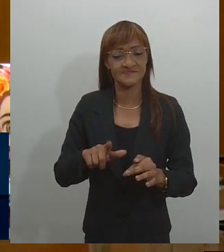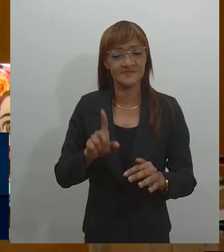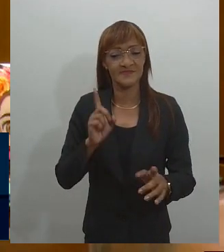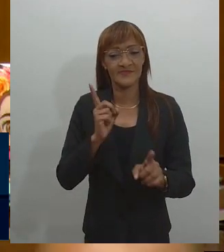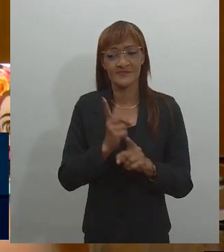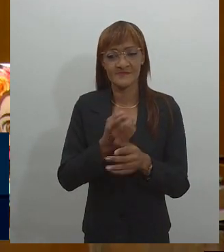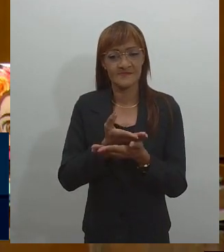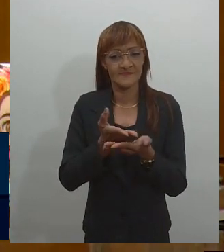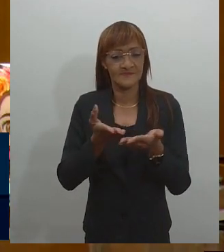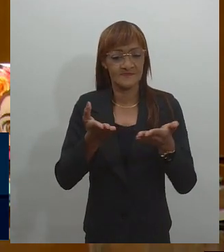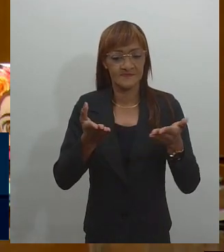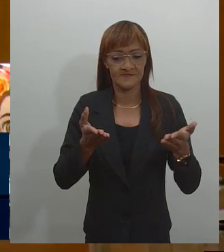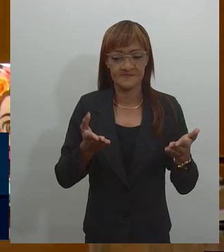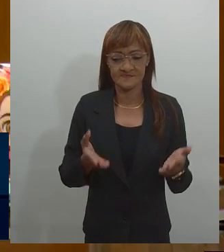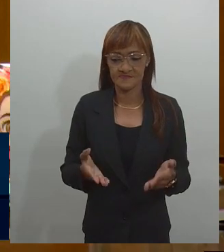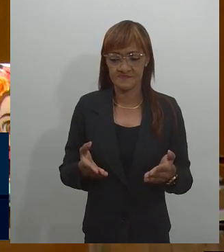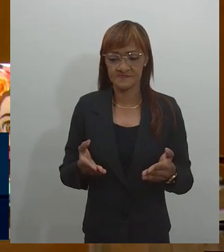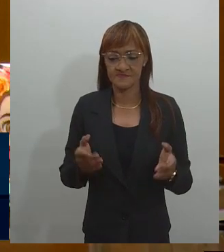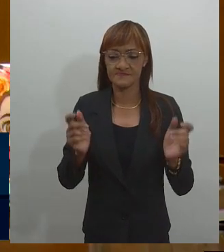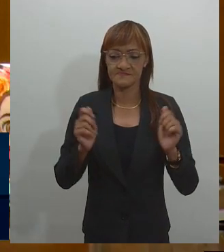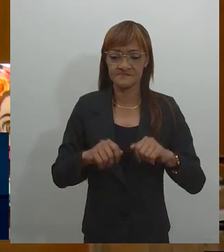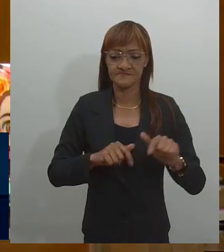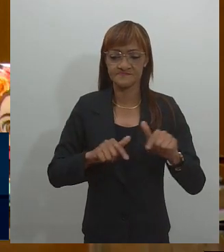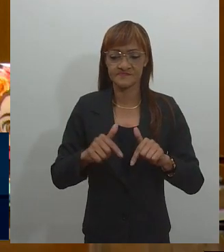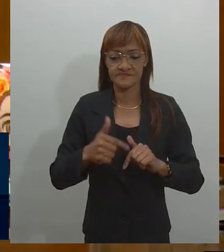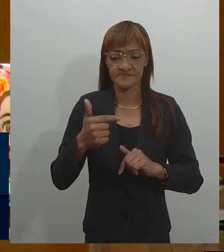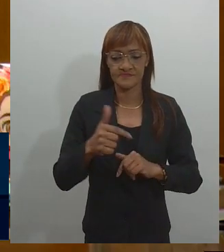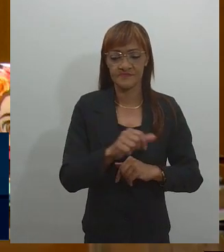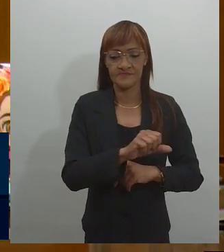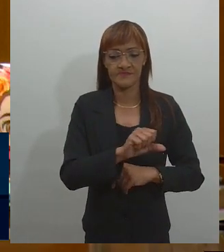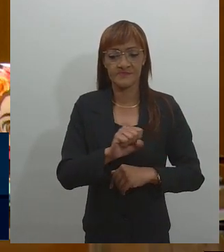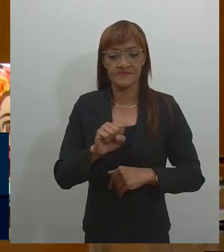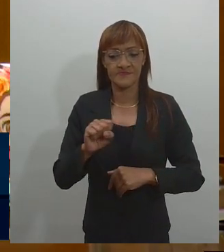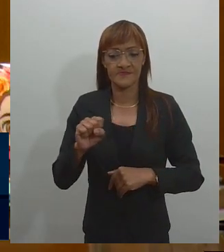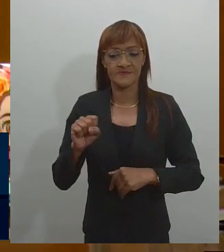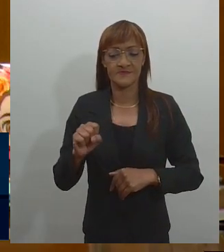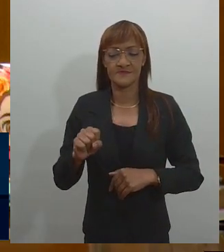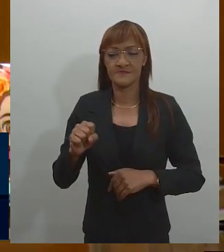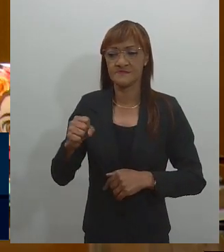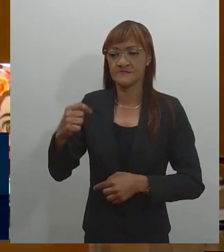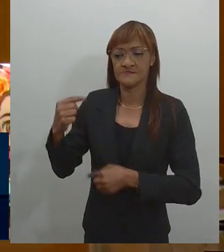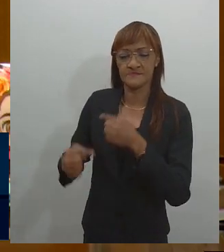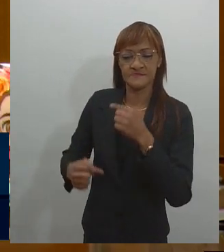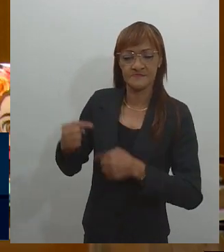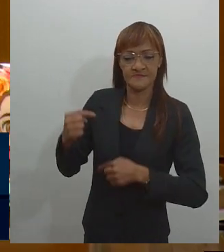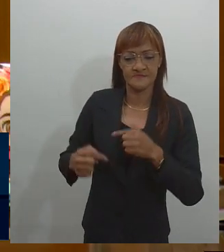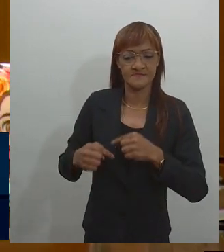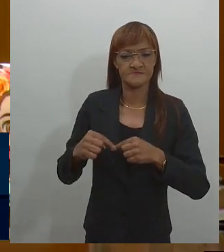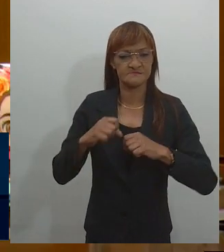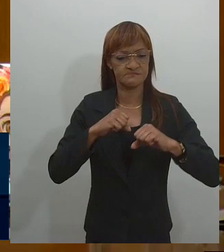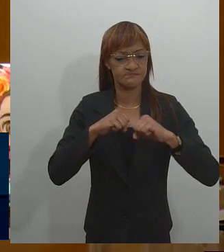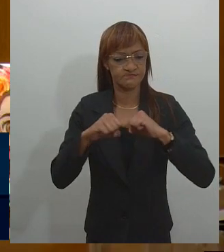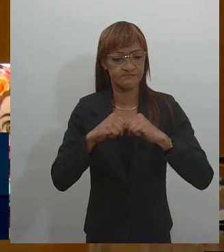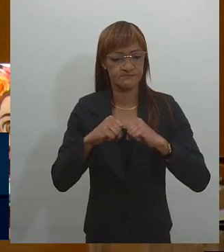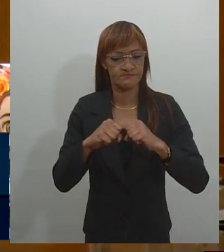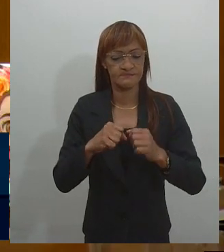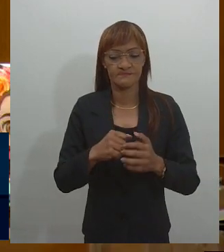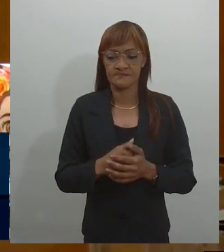um segundo período com muita discussão, com muito debate, com apreciação aprofundada